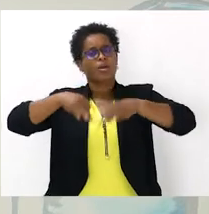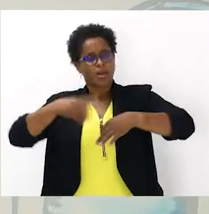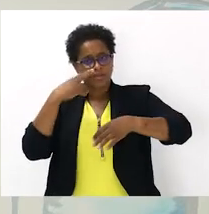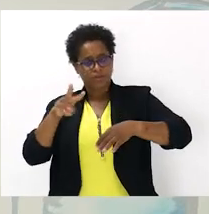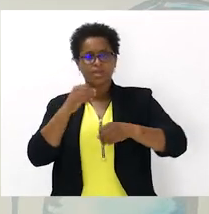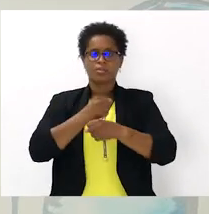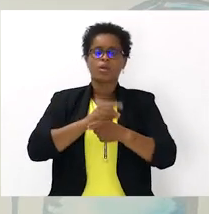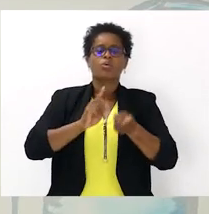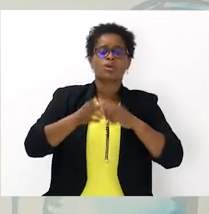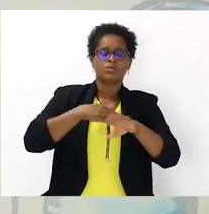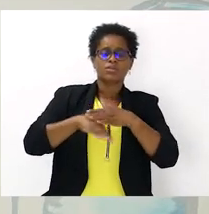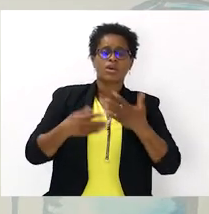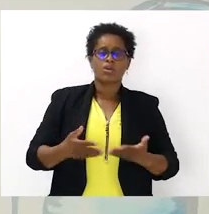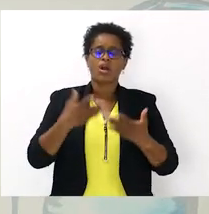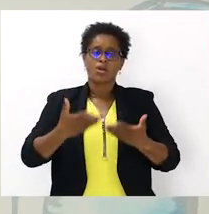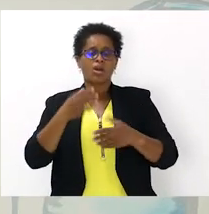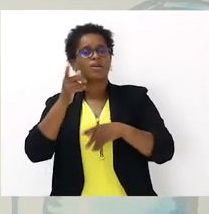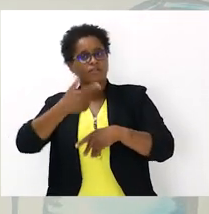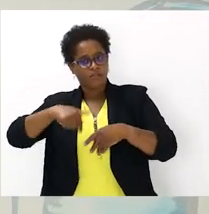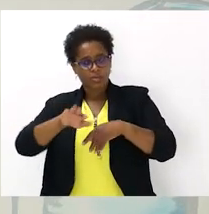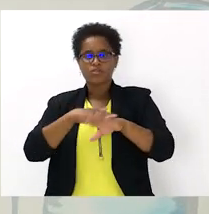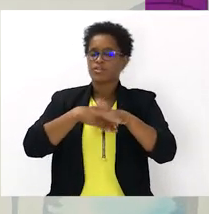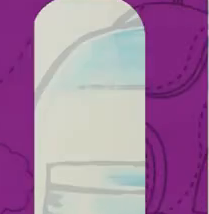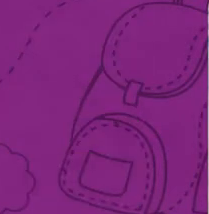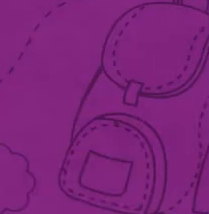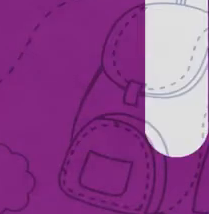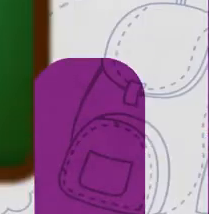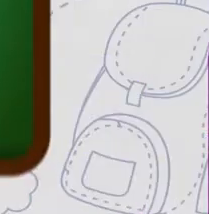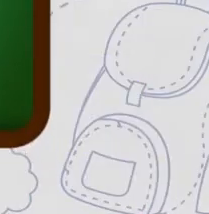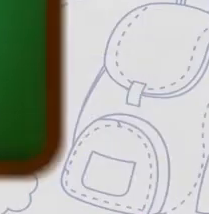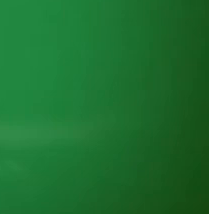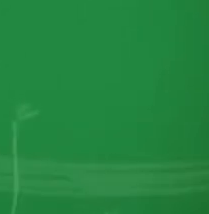de ver. O que é que vamos fazer agora? Agora vamos resolver.